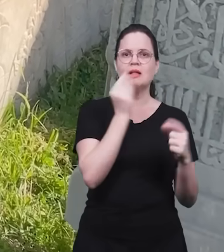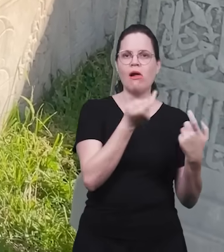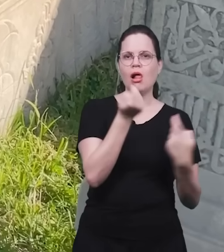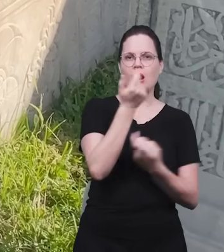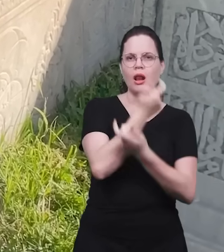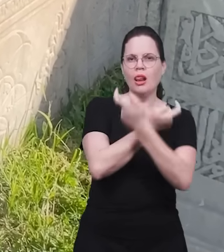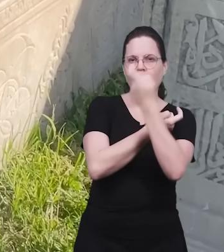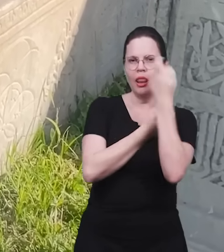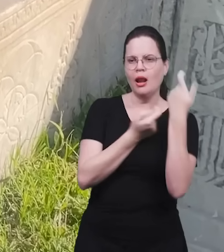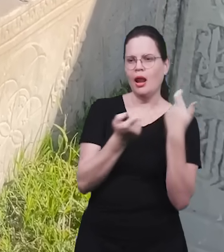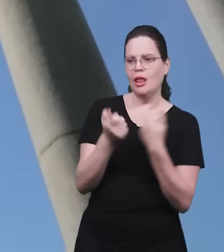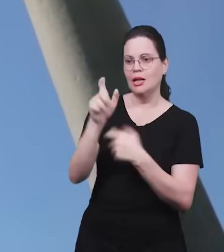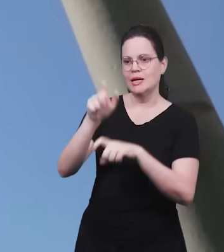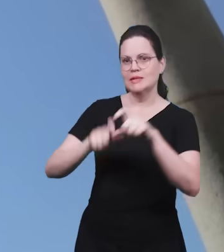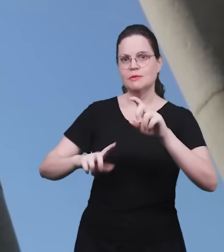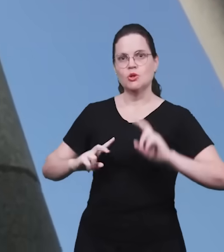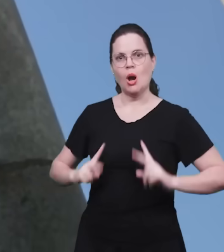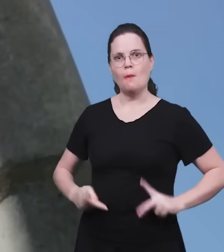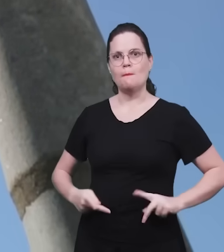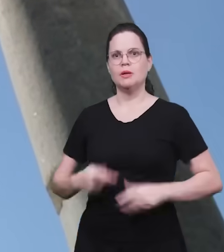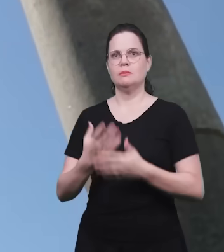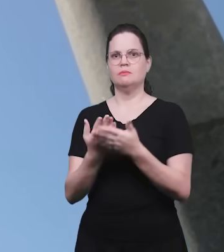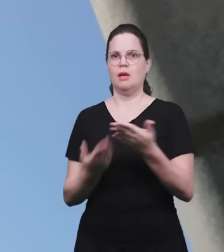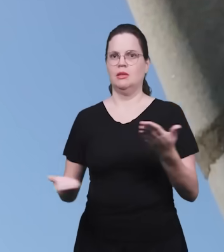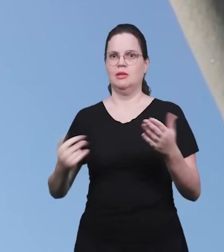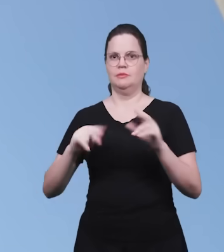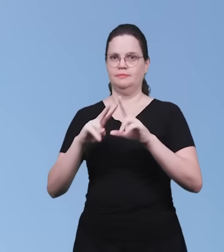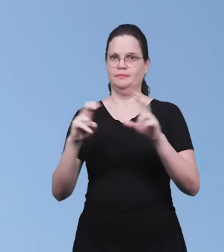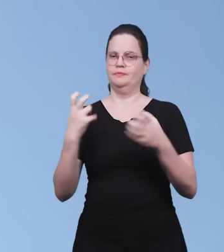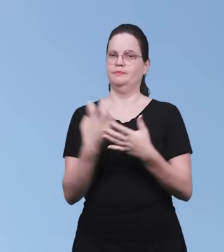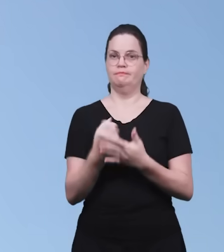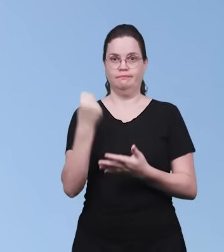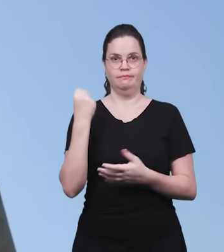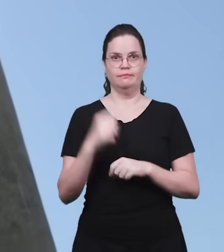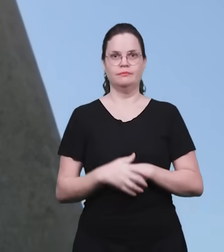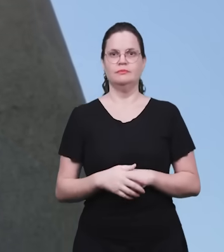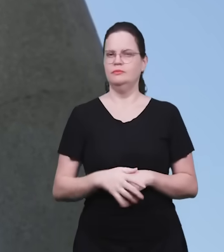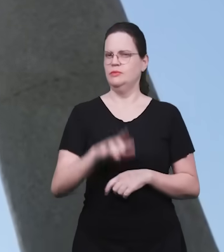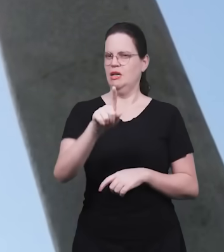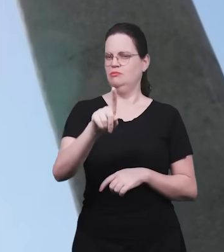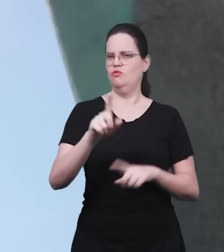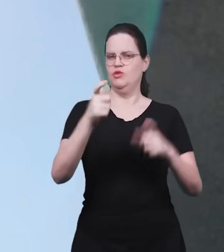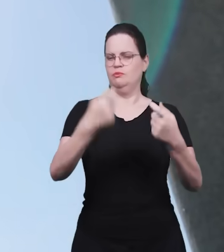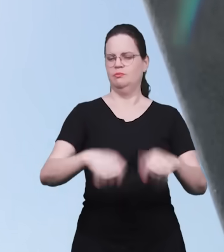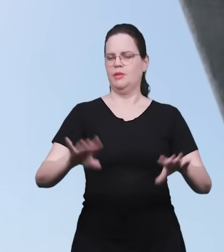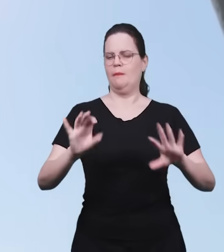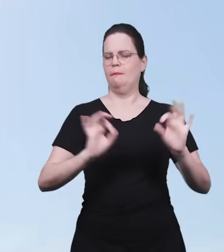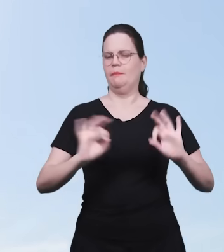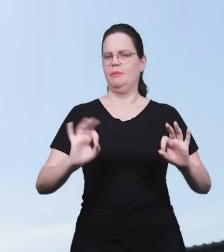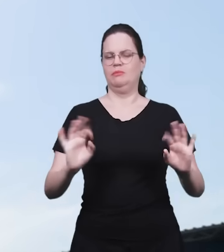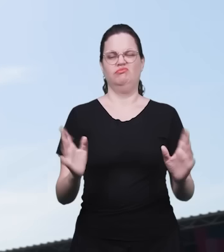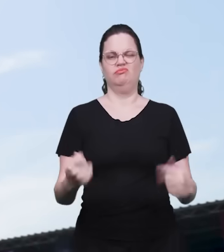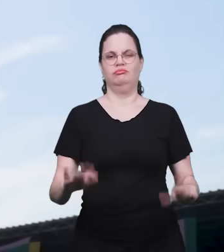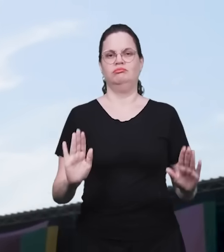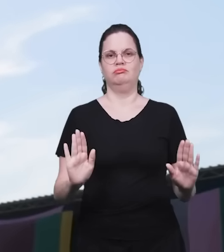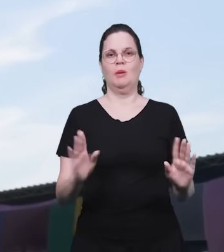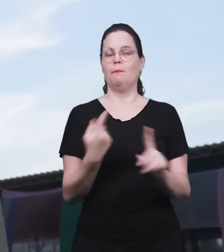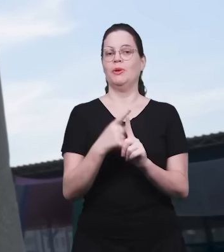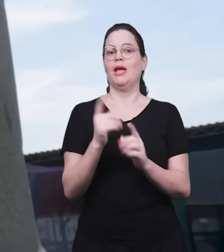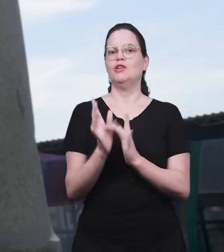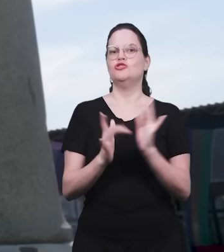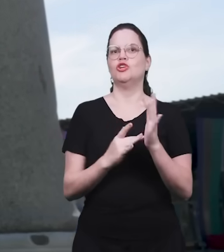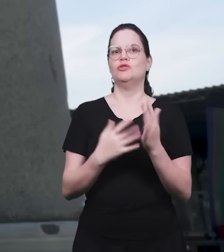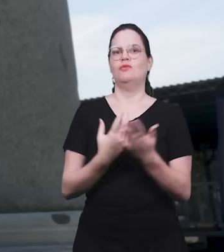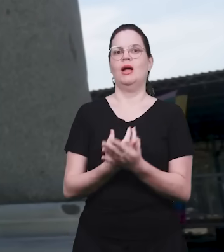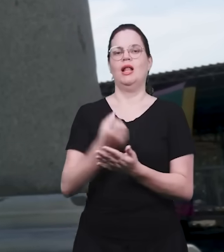homem a expectativa do arrebatamento. Olha, você não precisa se preparar, porque Jesus